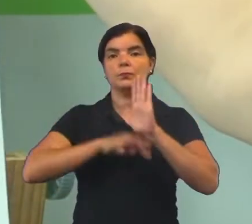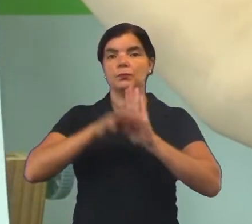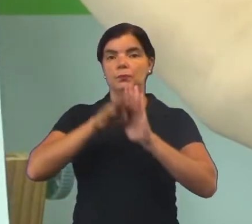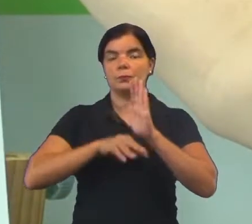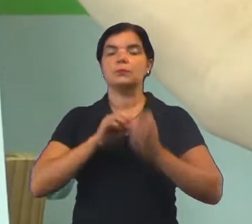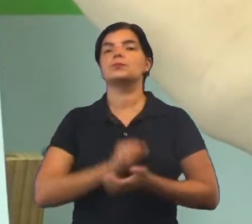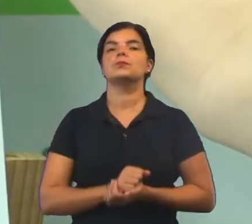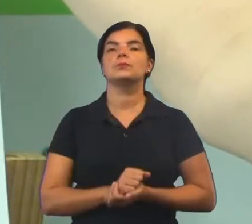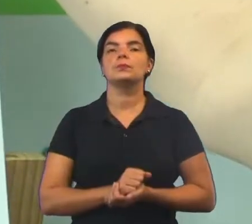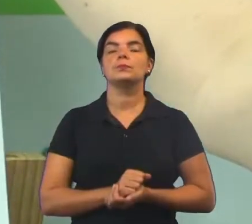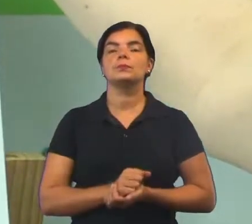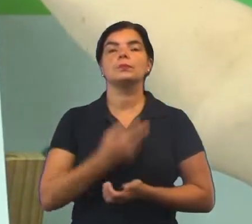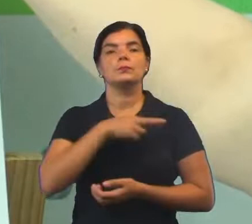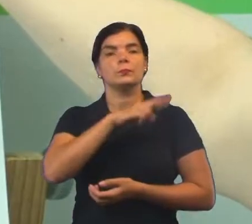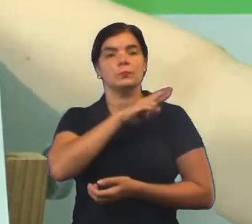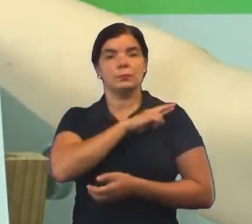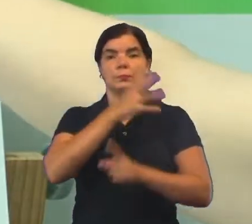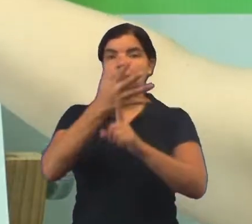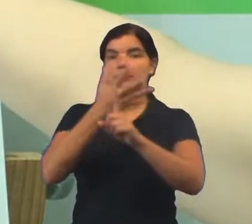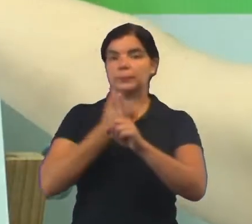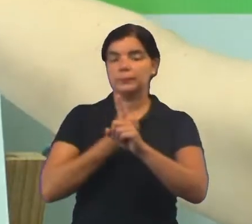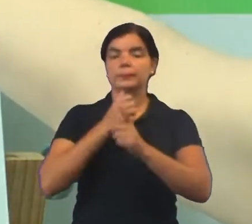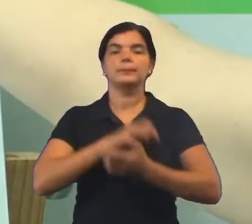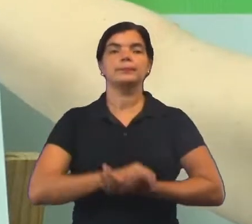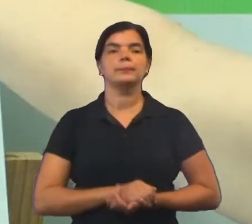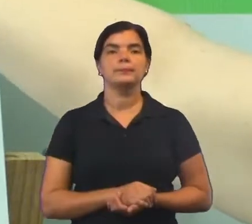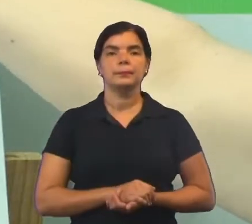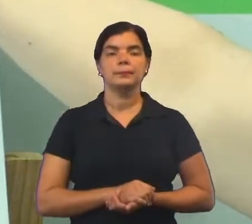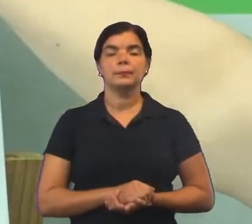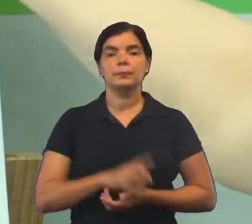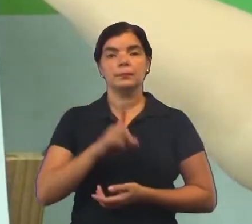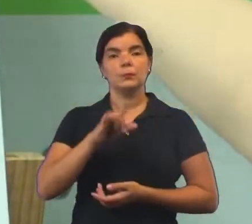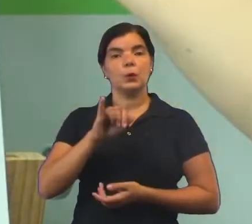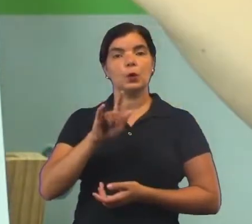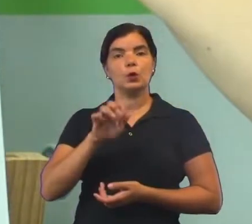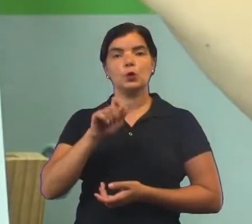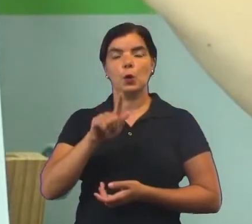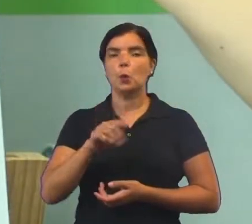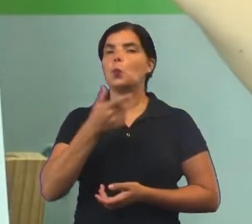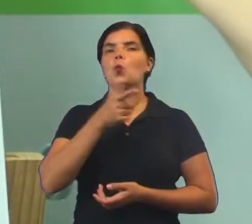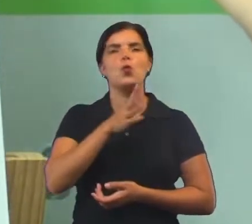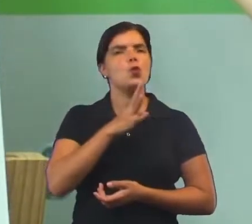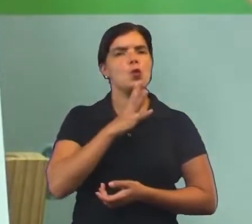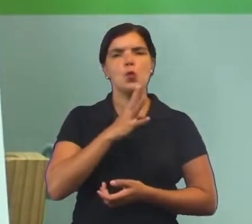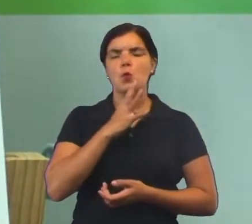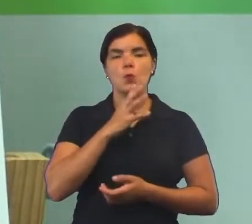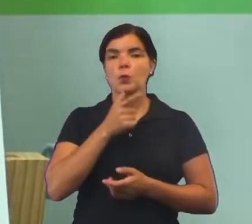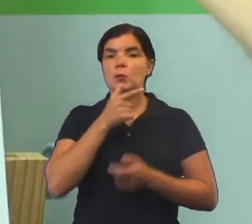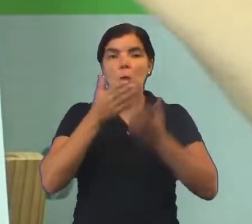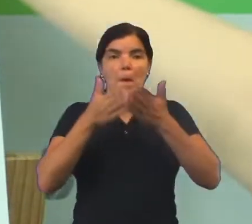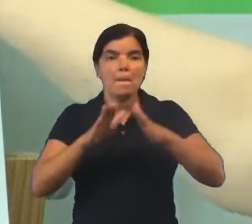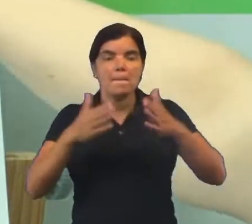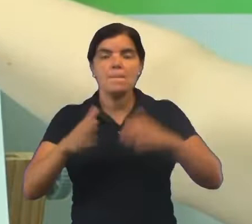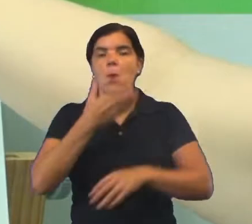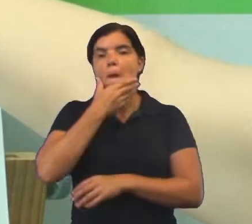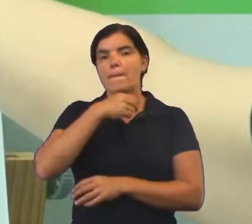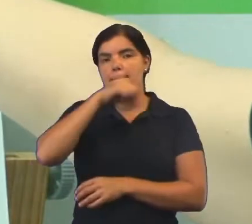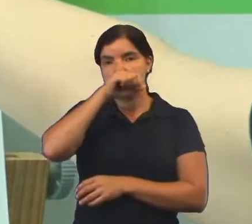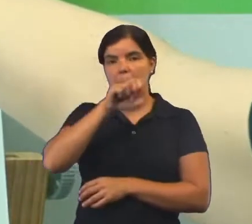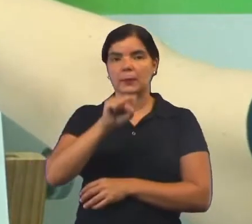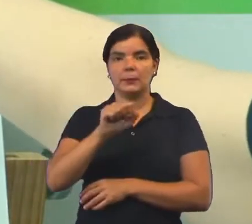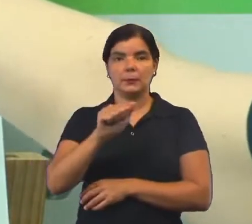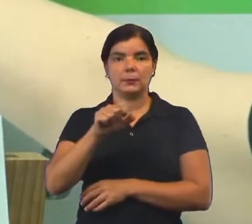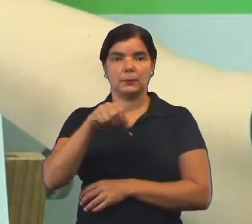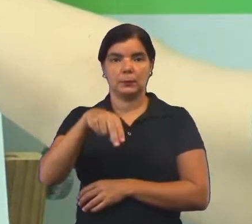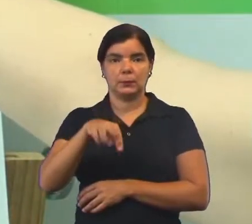A Função da Arte. Diego não conhecia o mar. O pai, Santiago